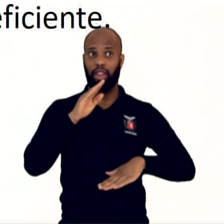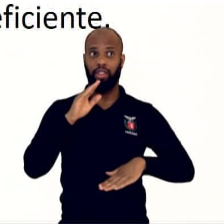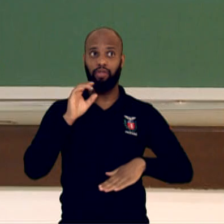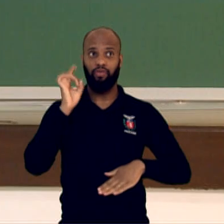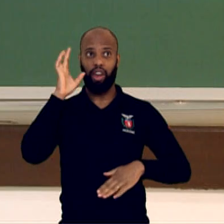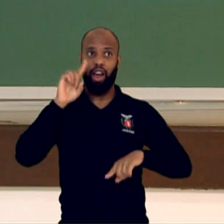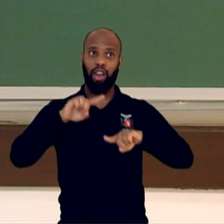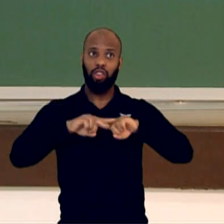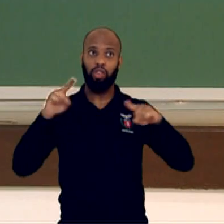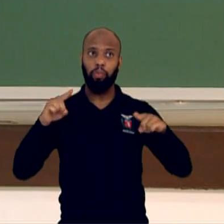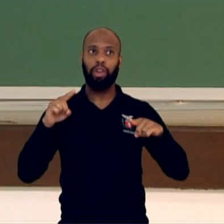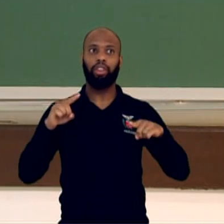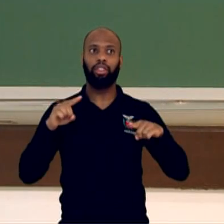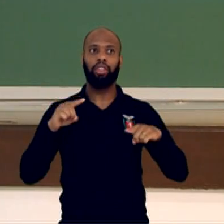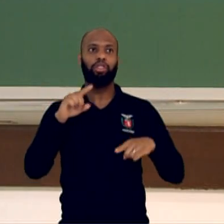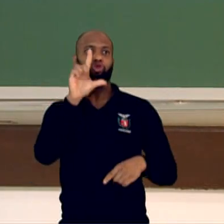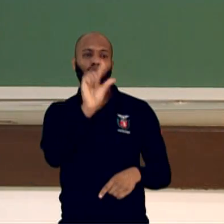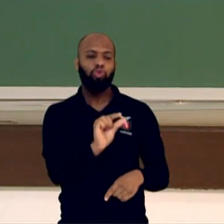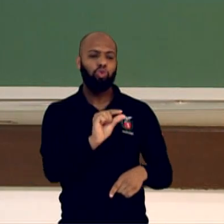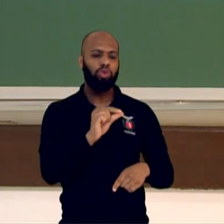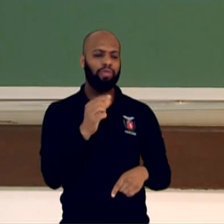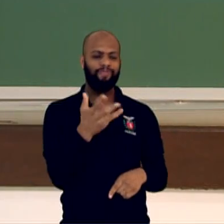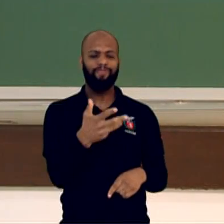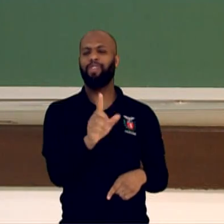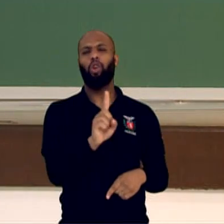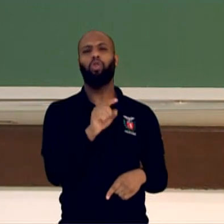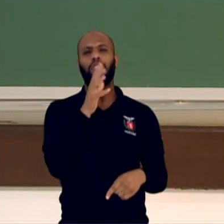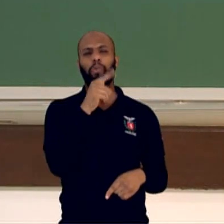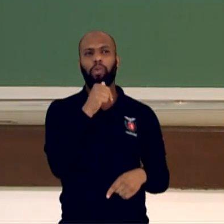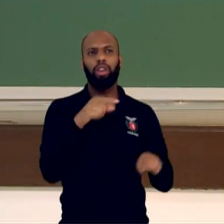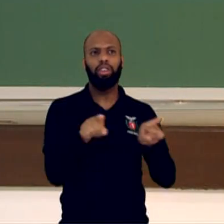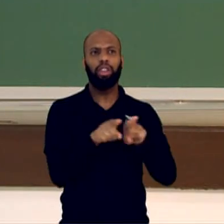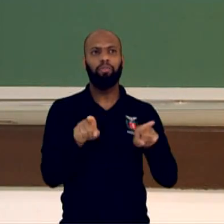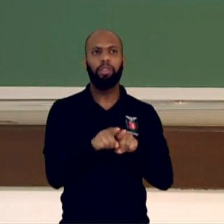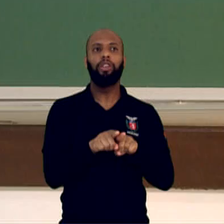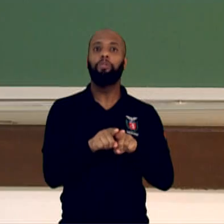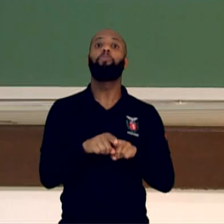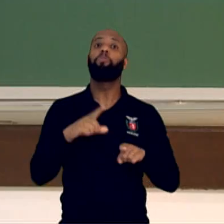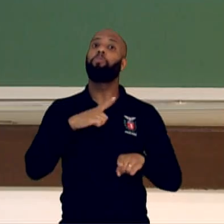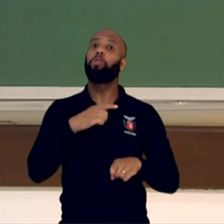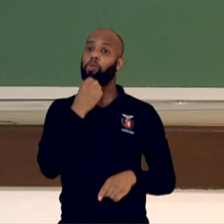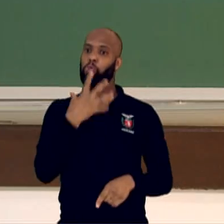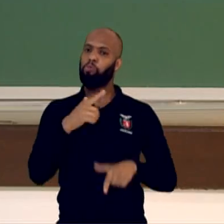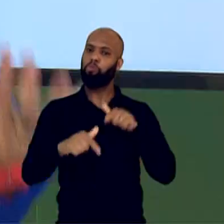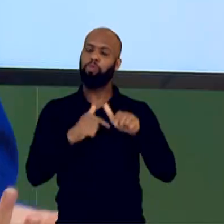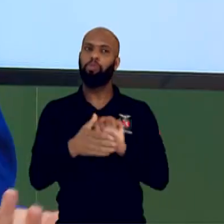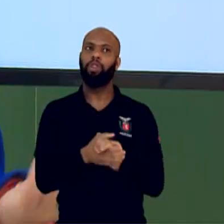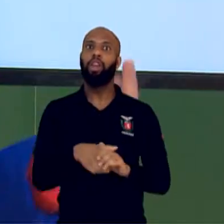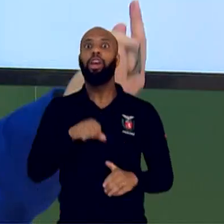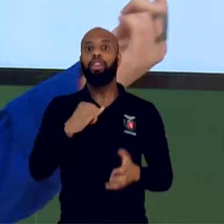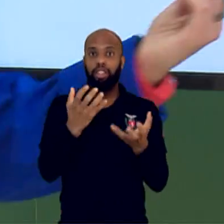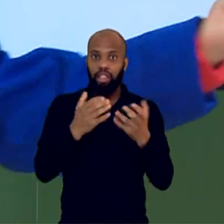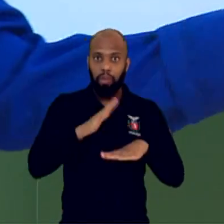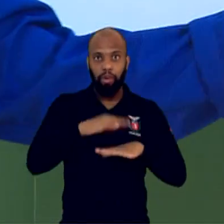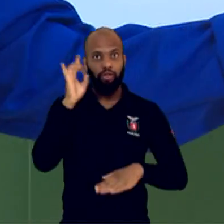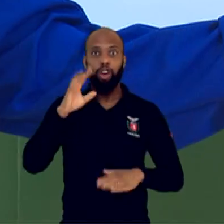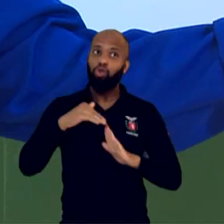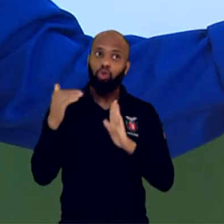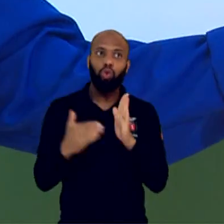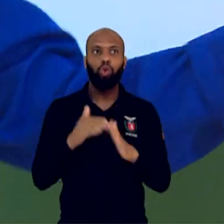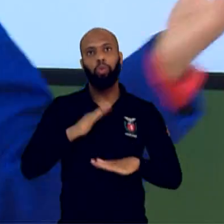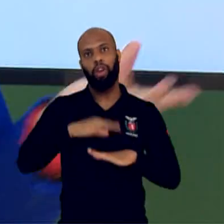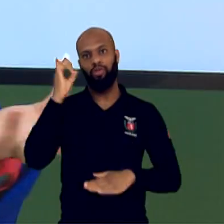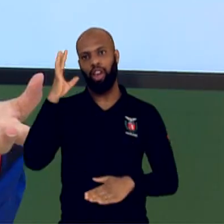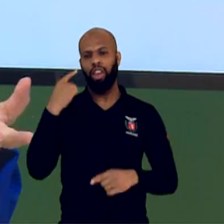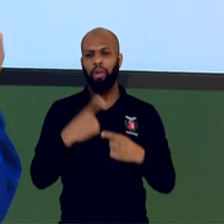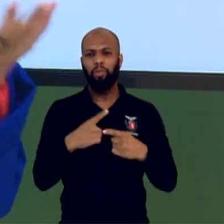mais eficiente. Gente, esse está fácil também, né? Se você quer facilitar o trabalho, você tem que deixar tudo mais fácil. Aqui você não vai